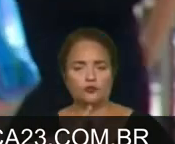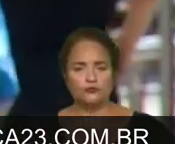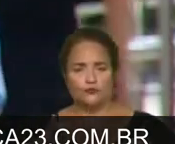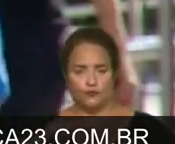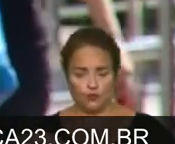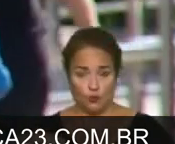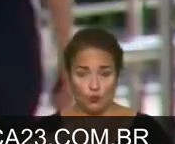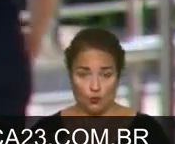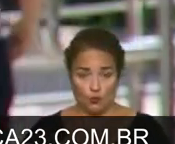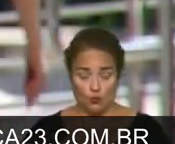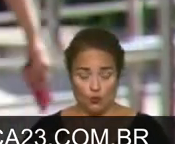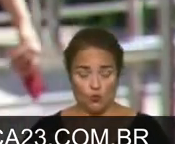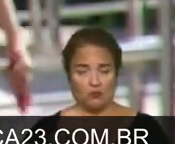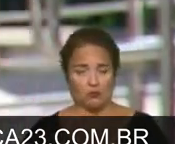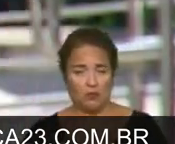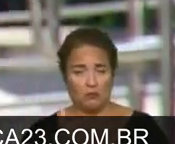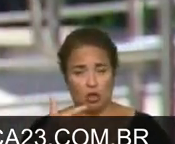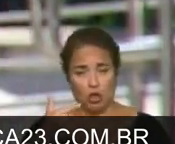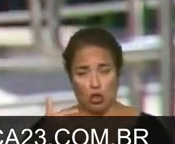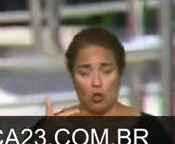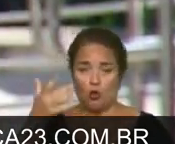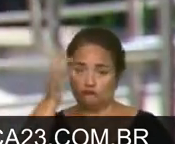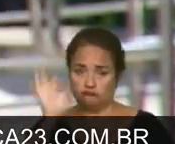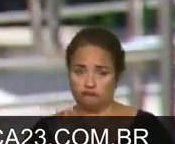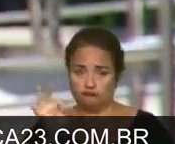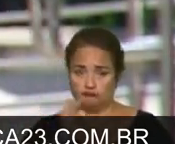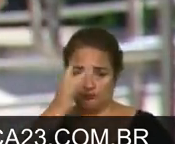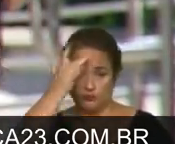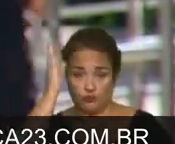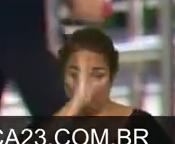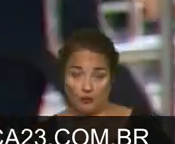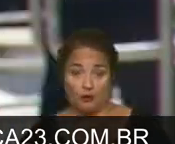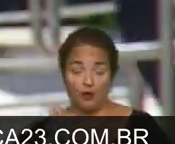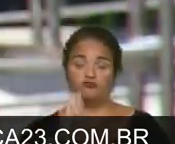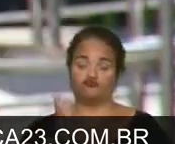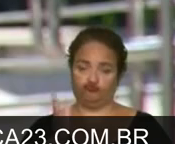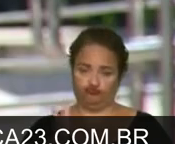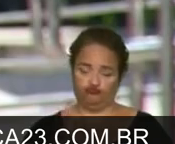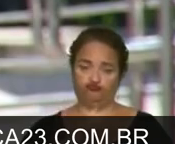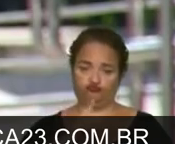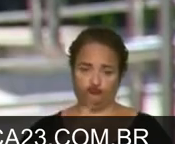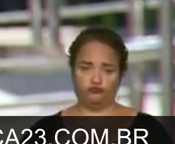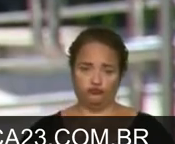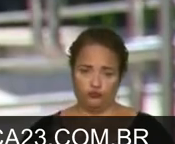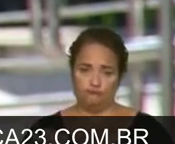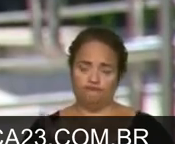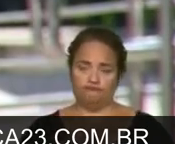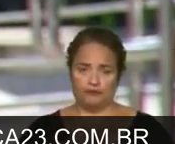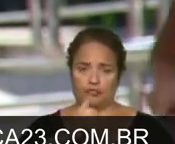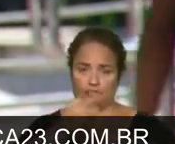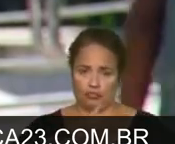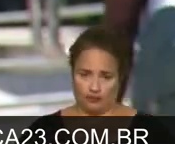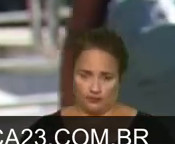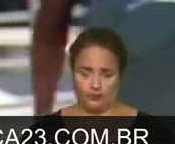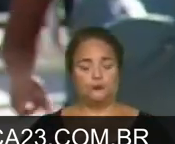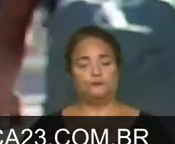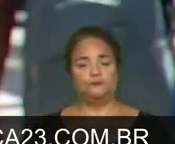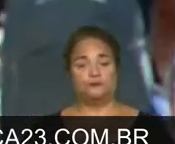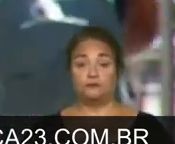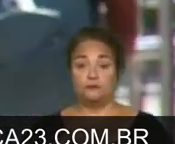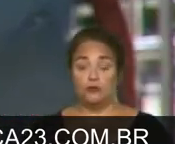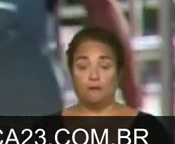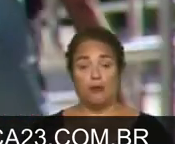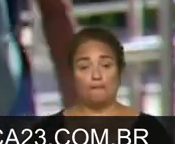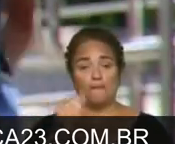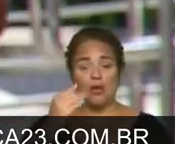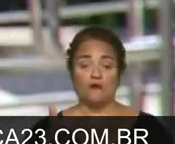ano aponta que cerca de 12% das pessoas no Brasil já receberam um diagnóstico de depressão. Além disso, pouco mais